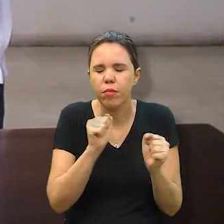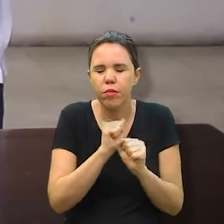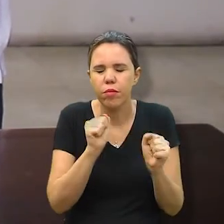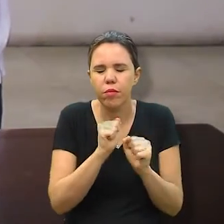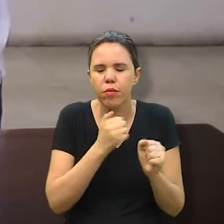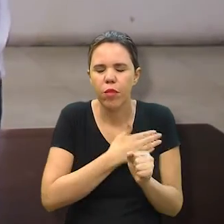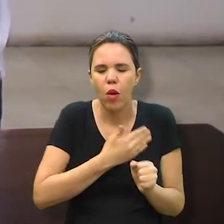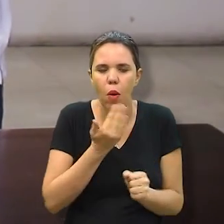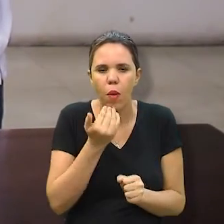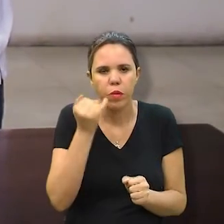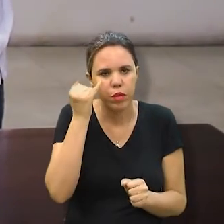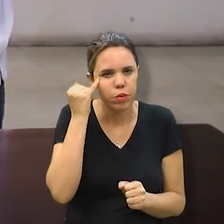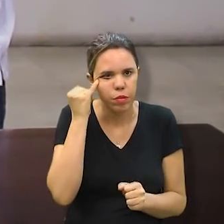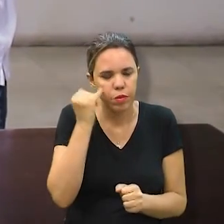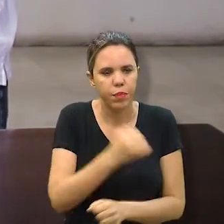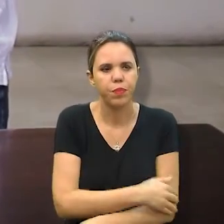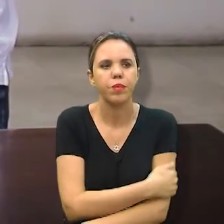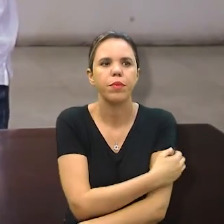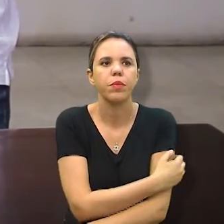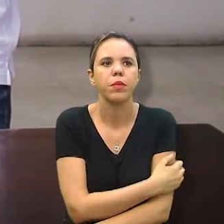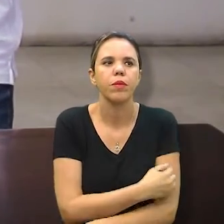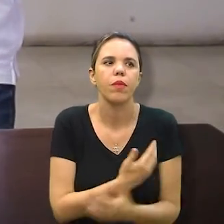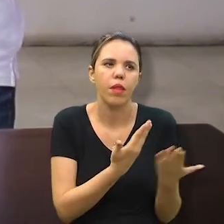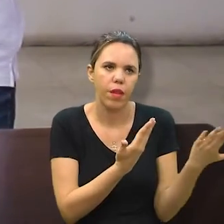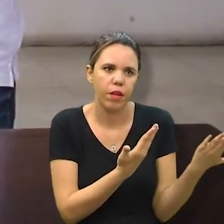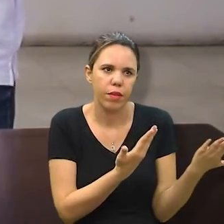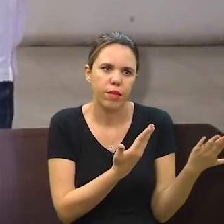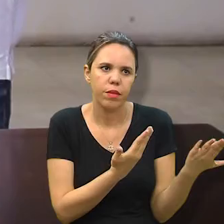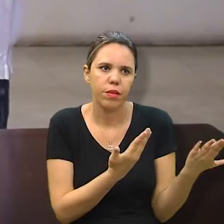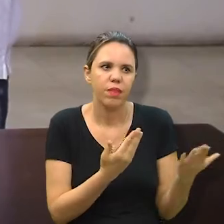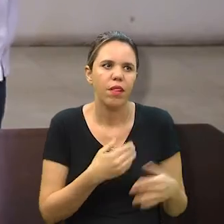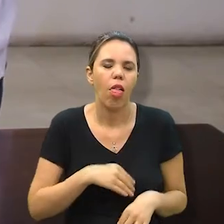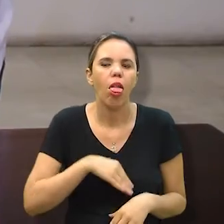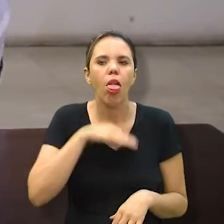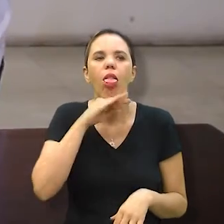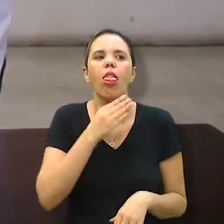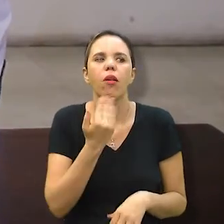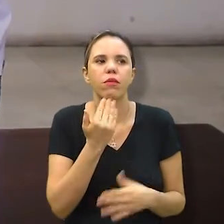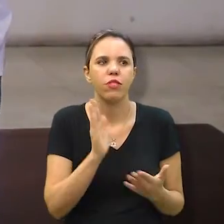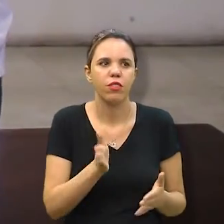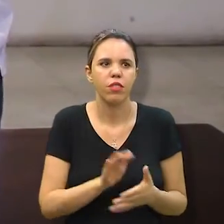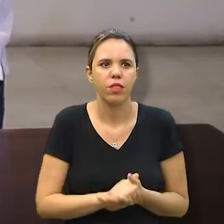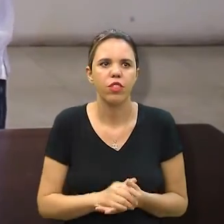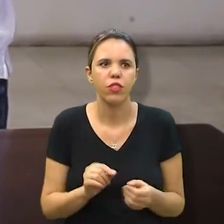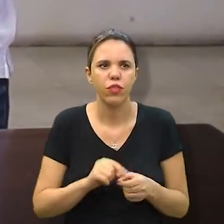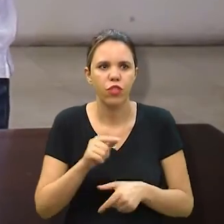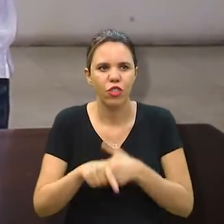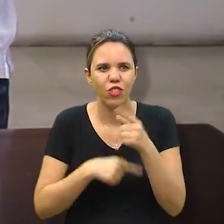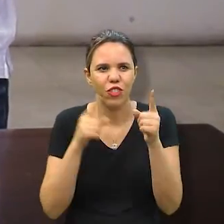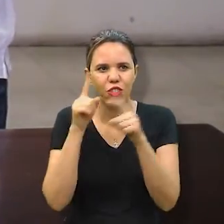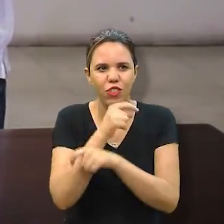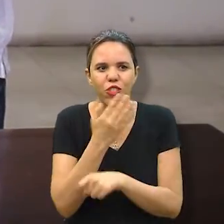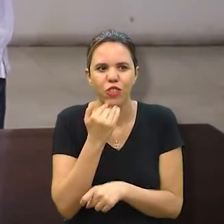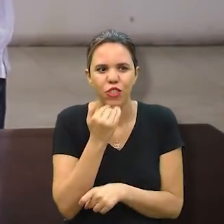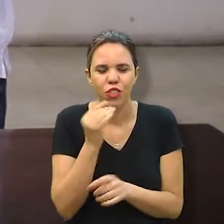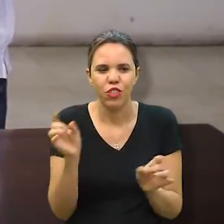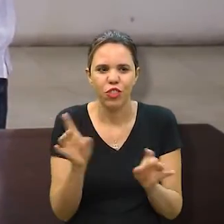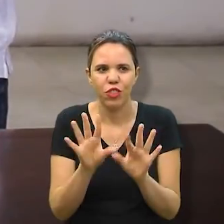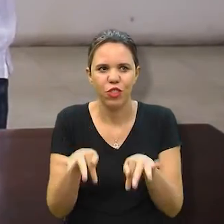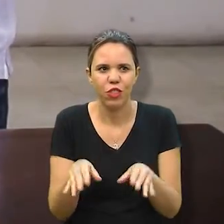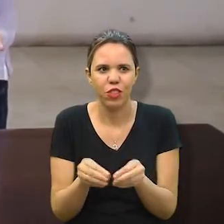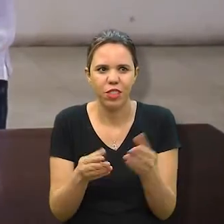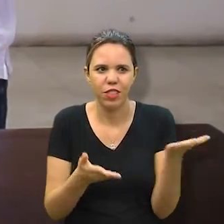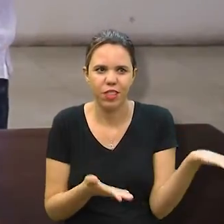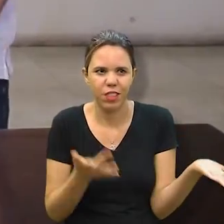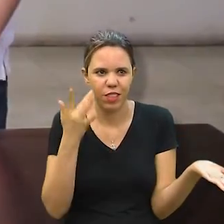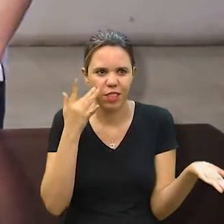eu adoro comida japonesa né Acho que o Diego tá deve tá enjoado já mas eu vou fazer esse trabalho difícil